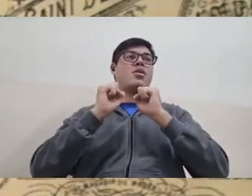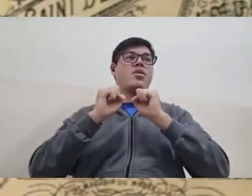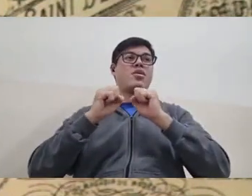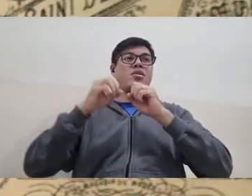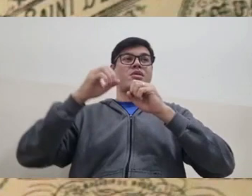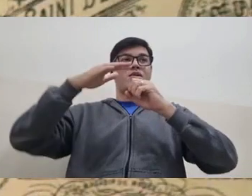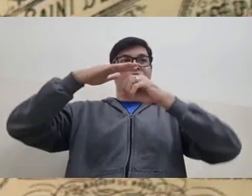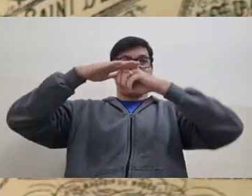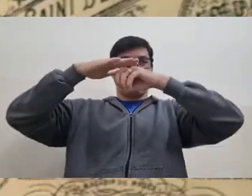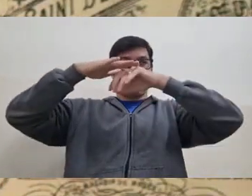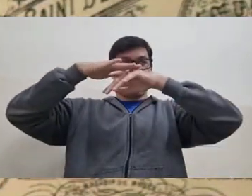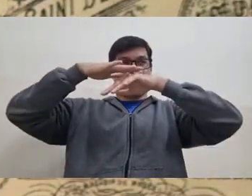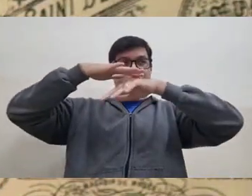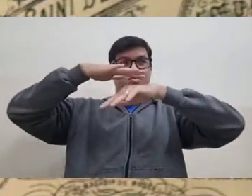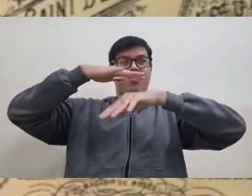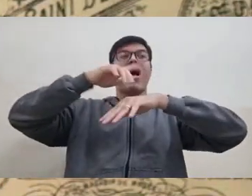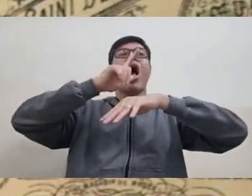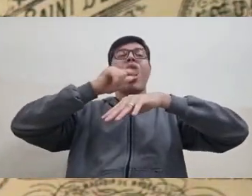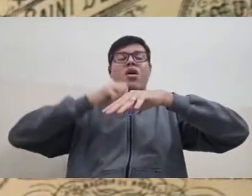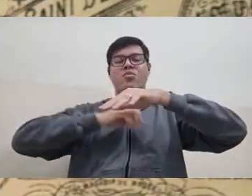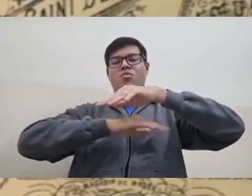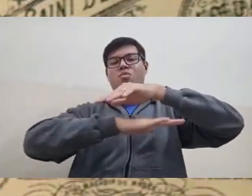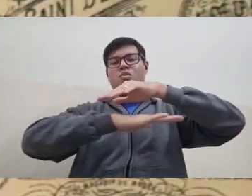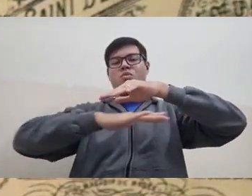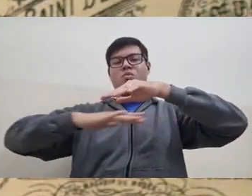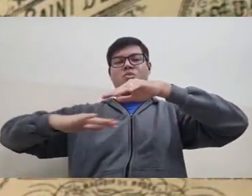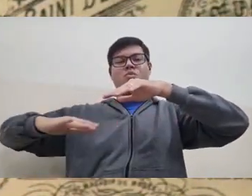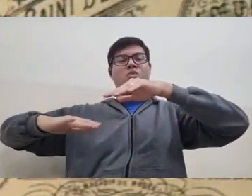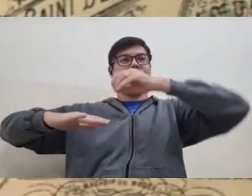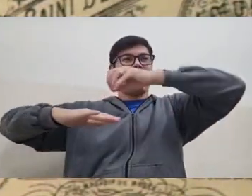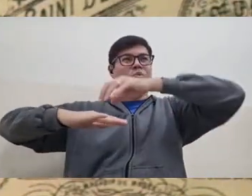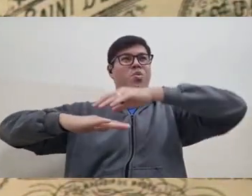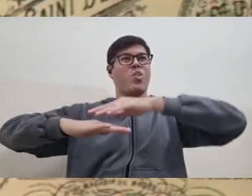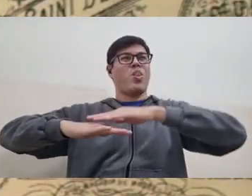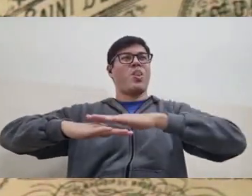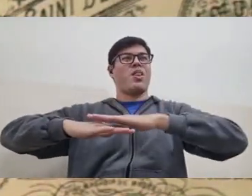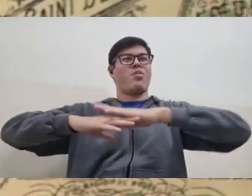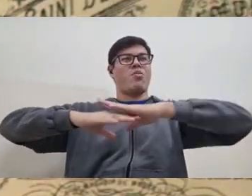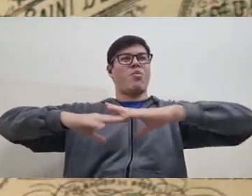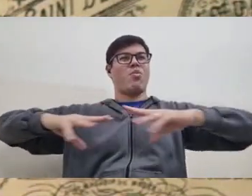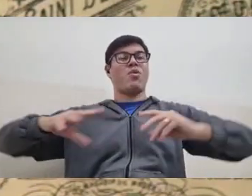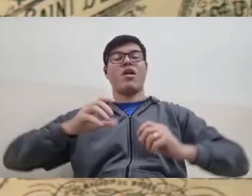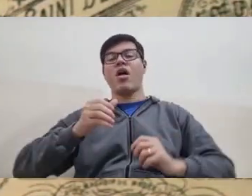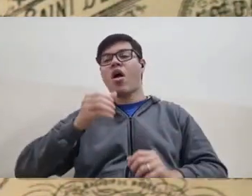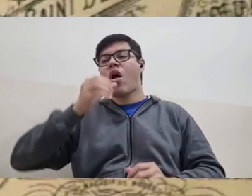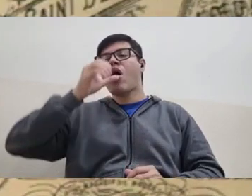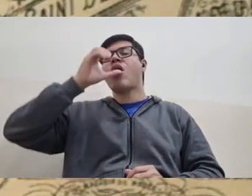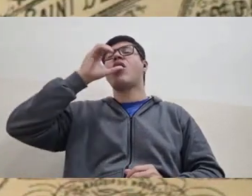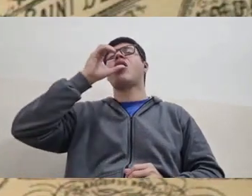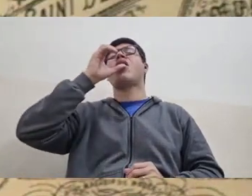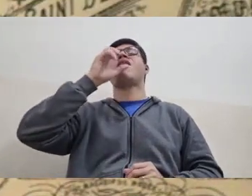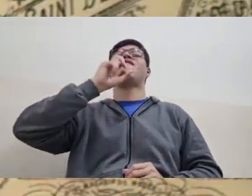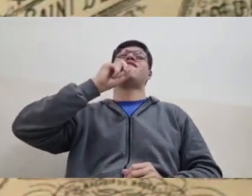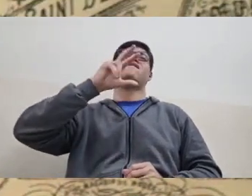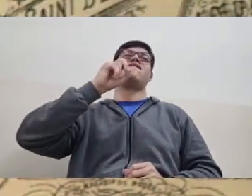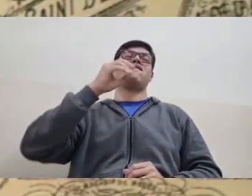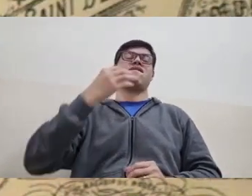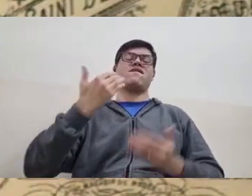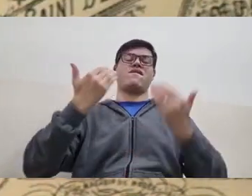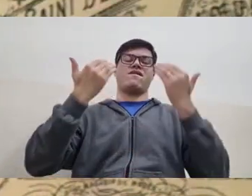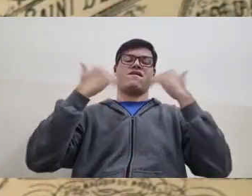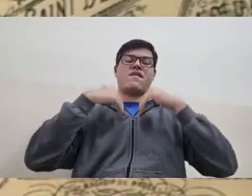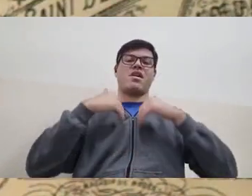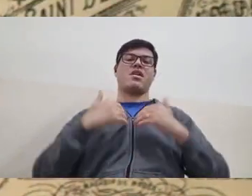escoamento disso para os corpos hídricos e isso se bioacumular nos peixes que porventura possam